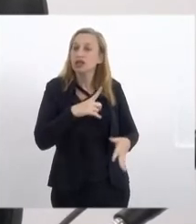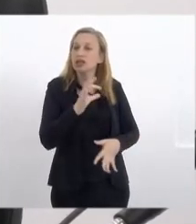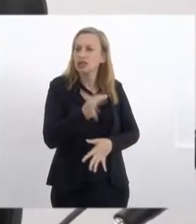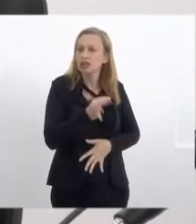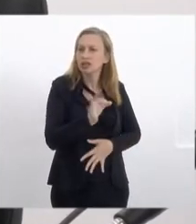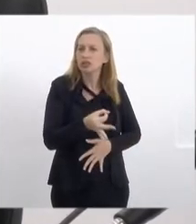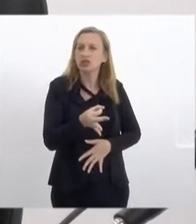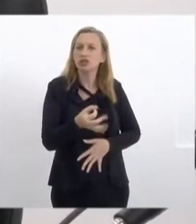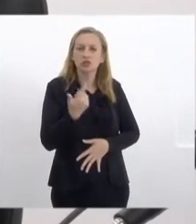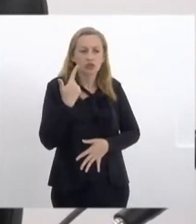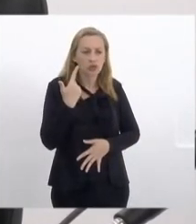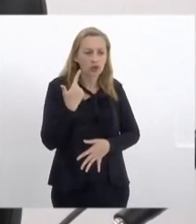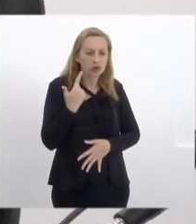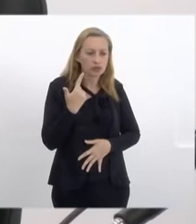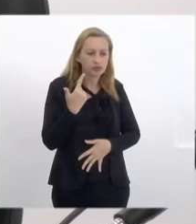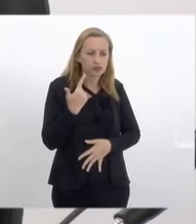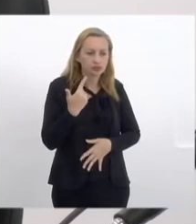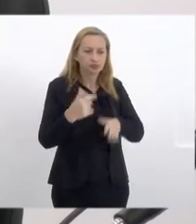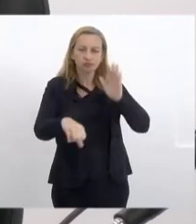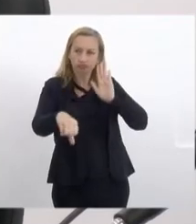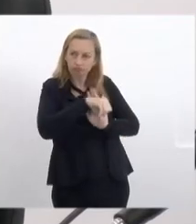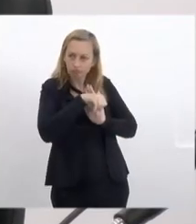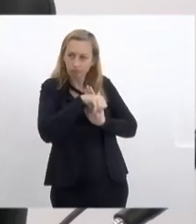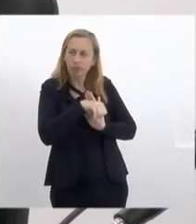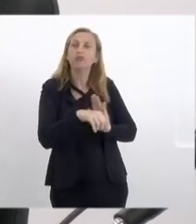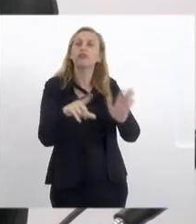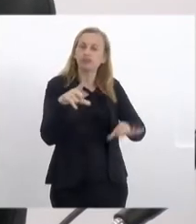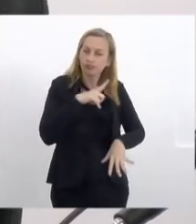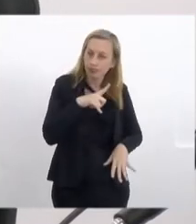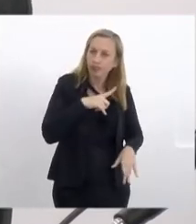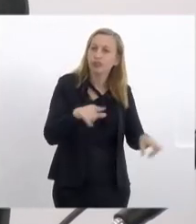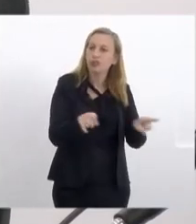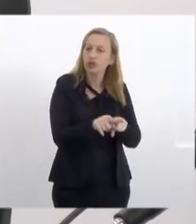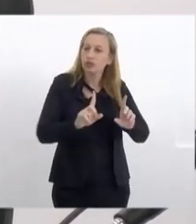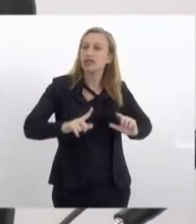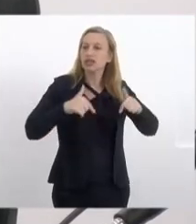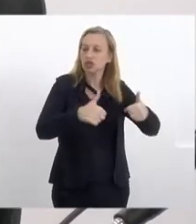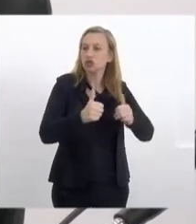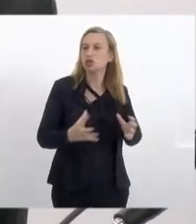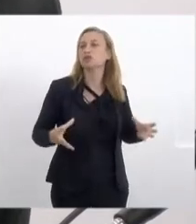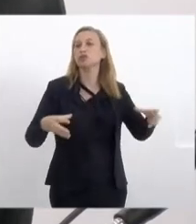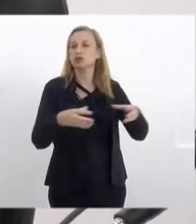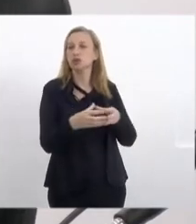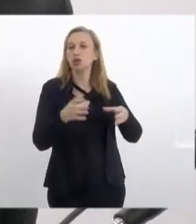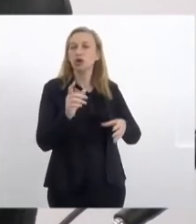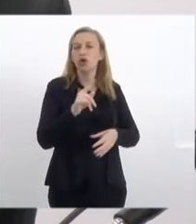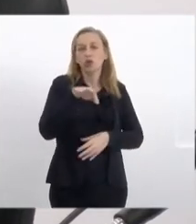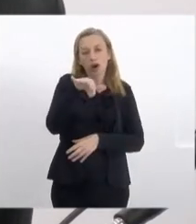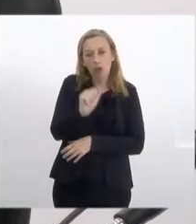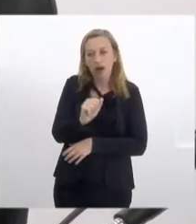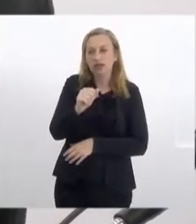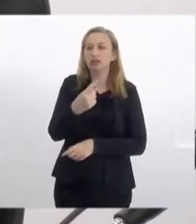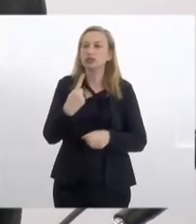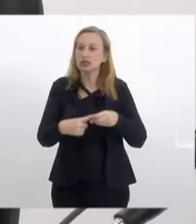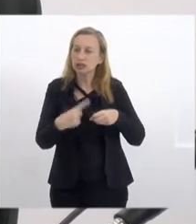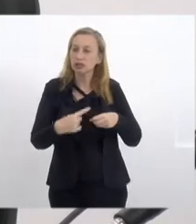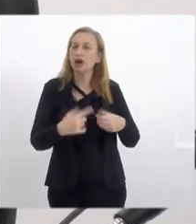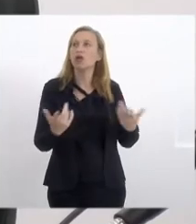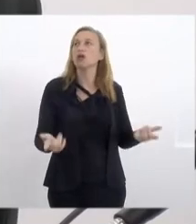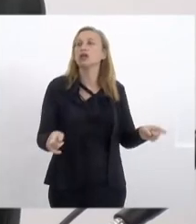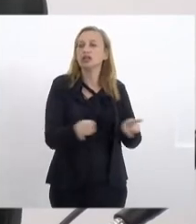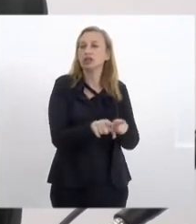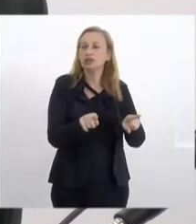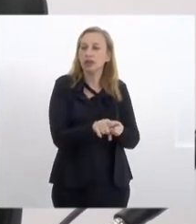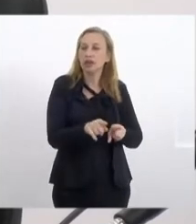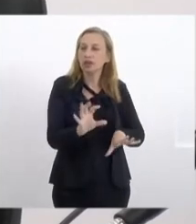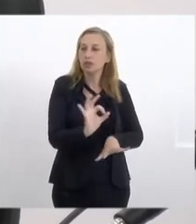a deflagração de um crime, a gente também tem essa atuação em parceria com a Guarda Municipal e, obviamente, com as forças